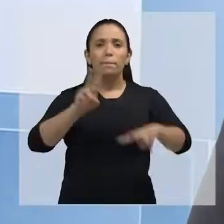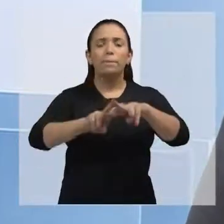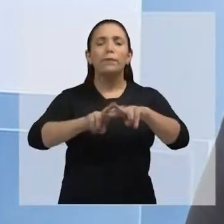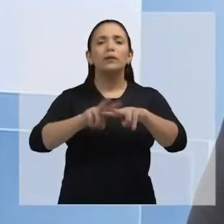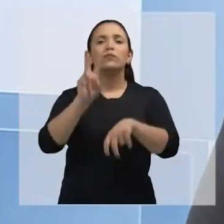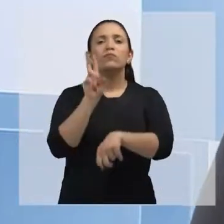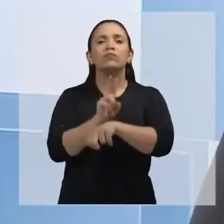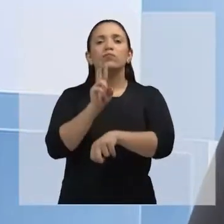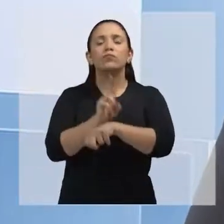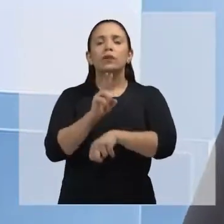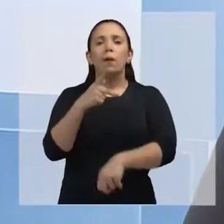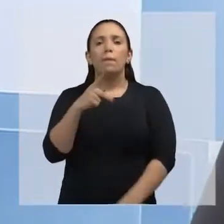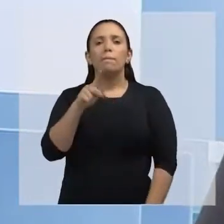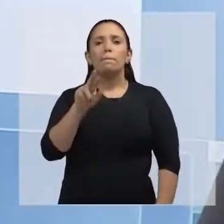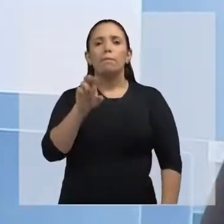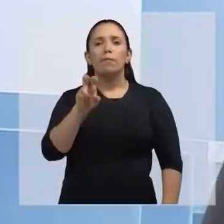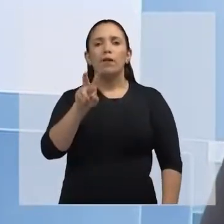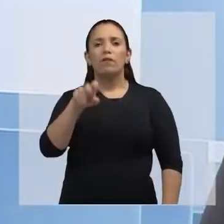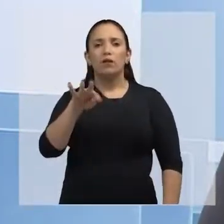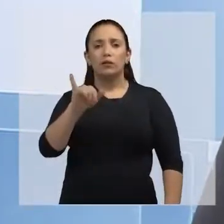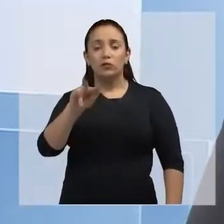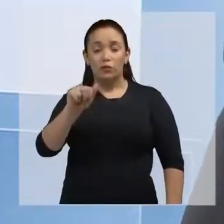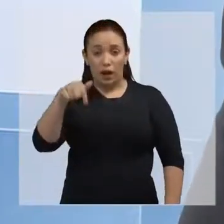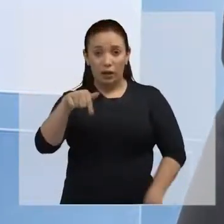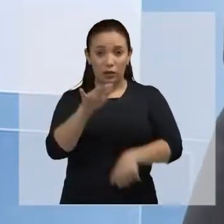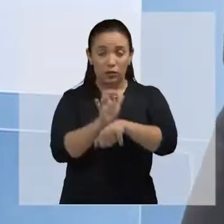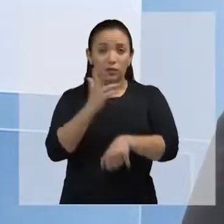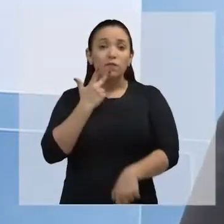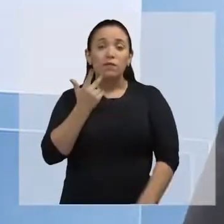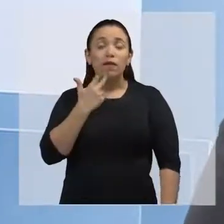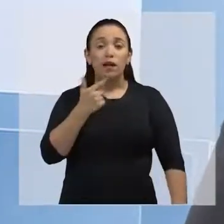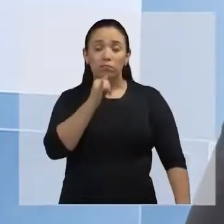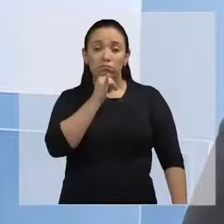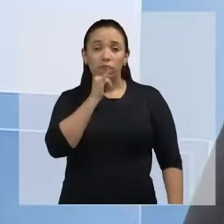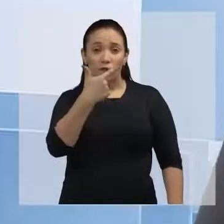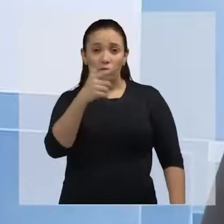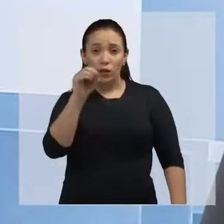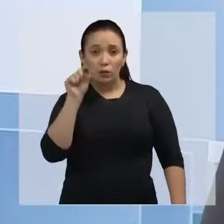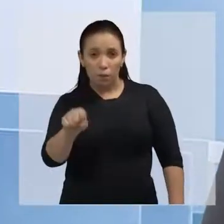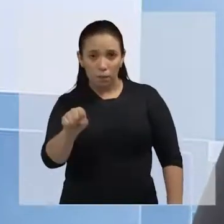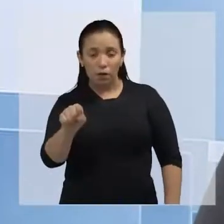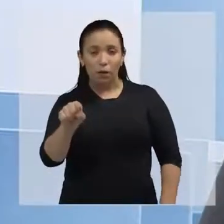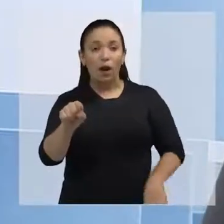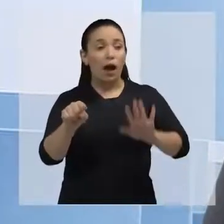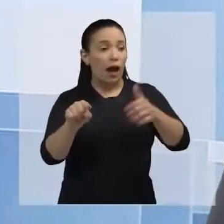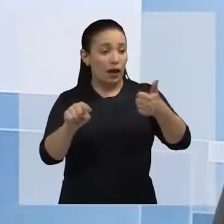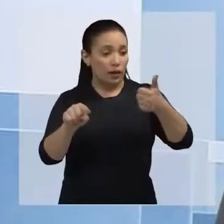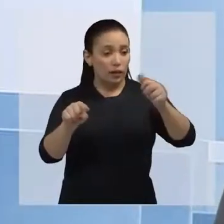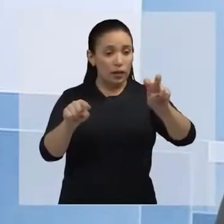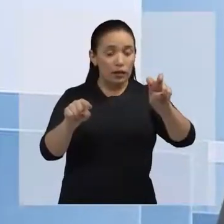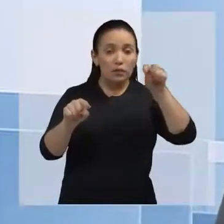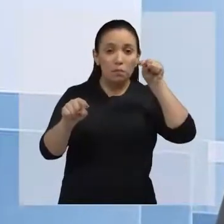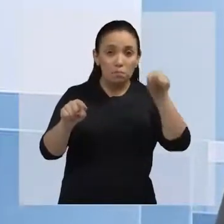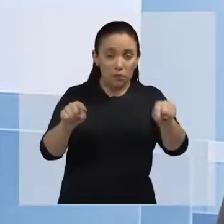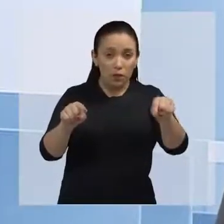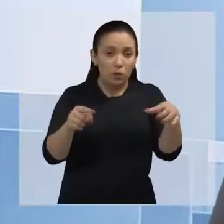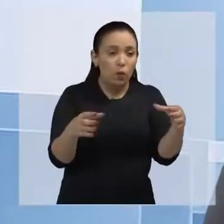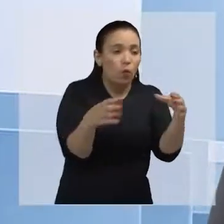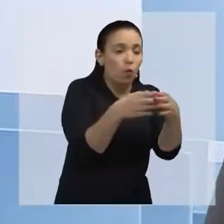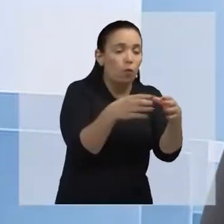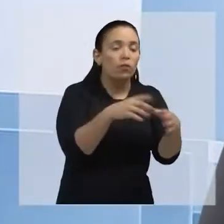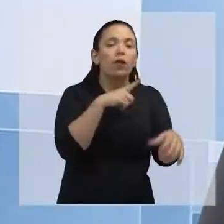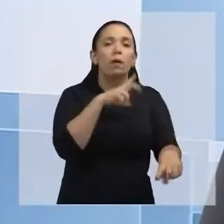Preventiva, provisória, preventiva, quantas? Aqui no estado de Ceará tem 20 mil presos, vamos supor. Eu lhe garanto que 15 mil estão